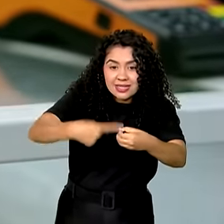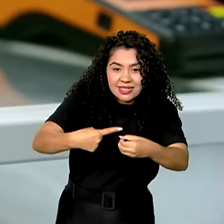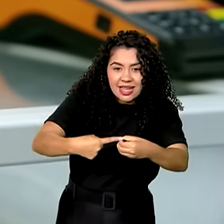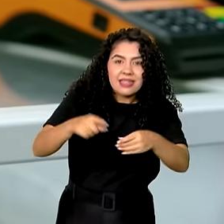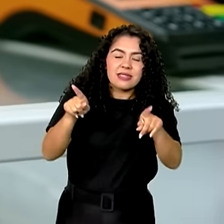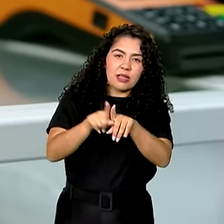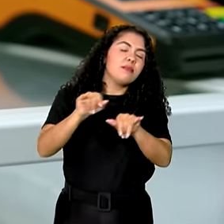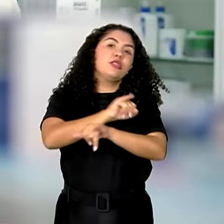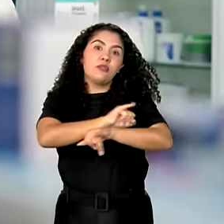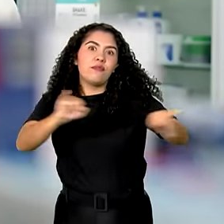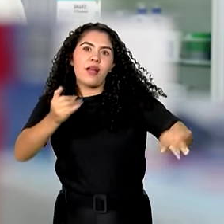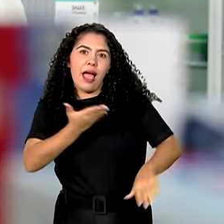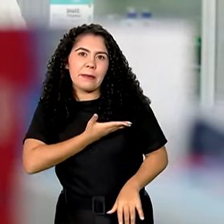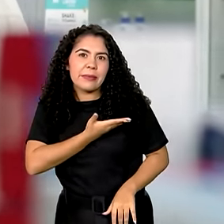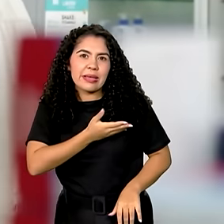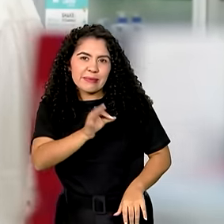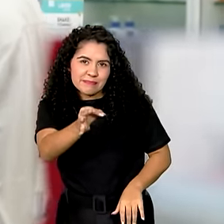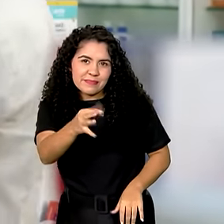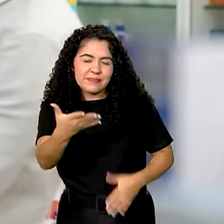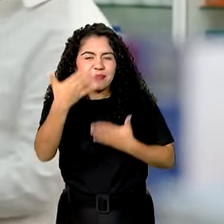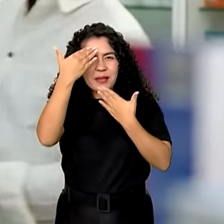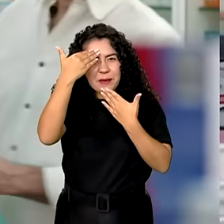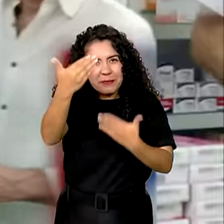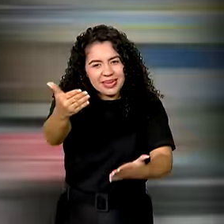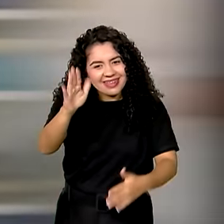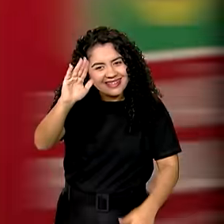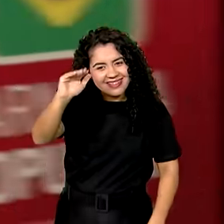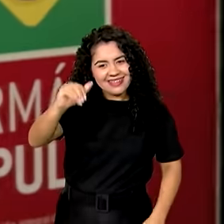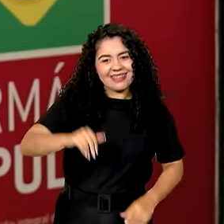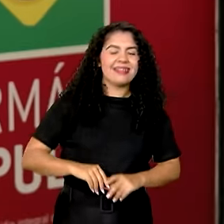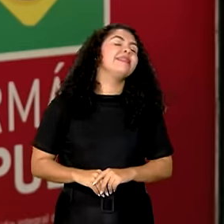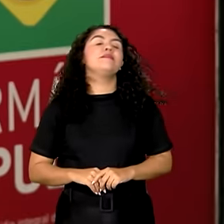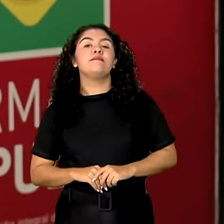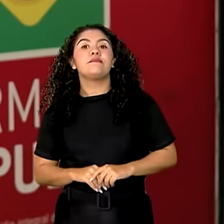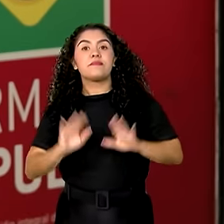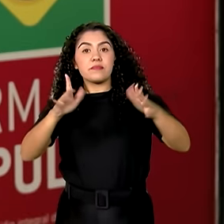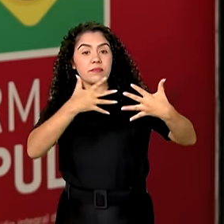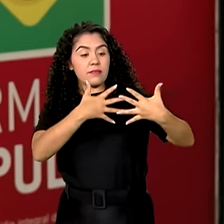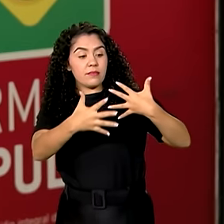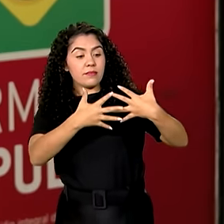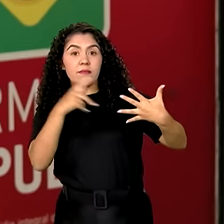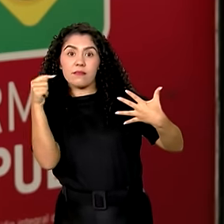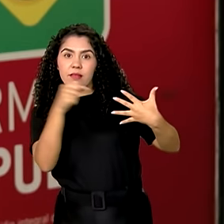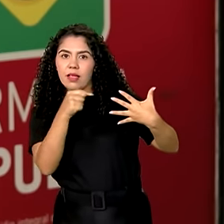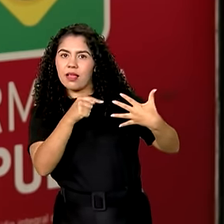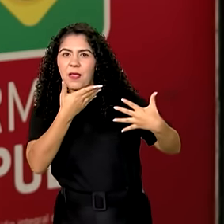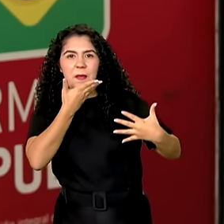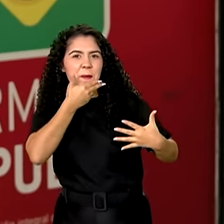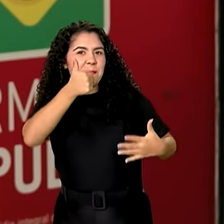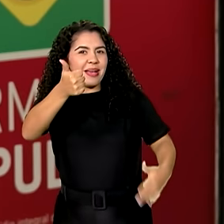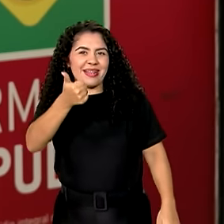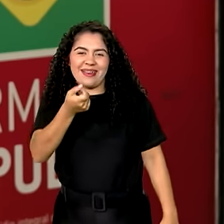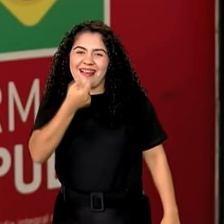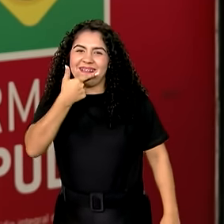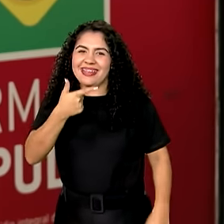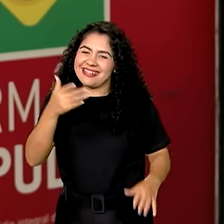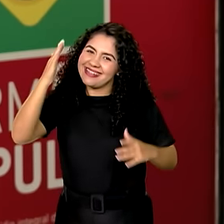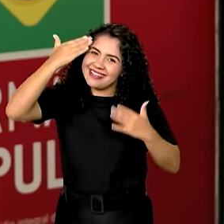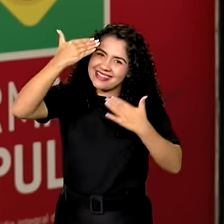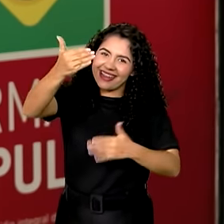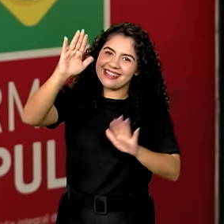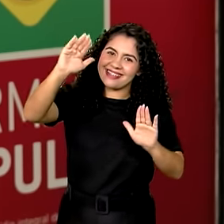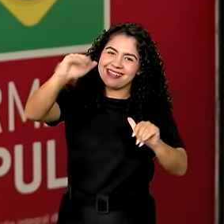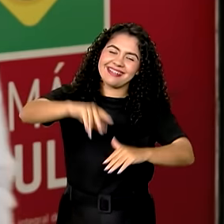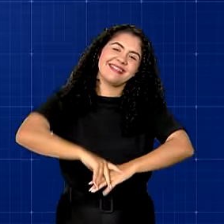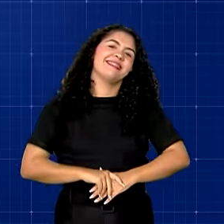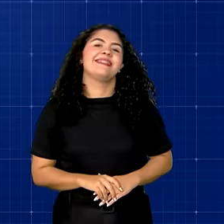ainda divulgar para os amigos? Obrigado, hein? Até mais. A transparência, gente, é o melhor remédio. Valeu, até a próxima.